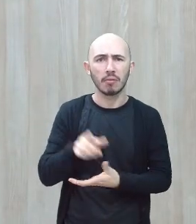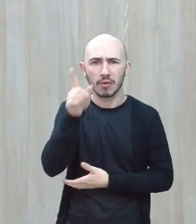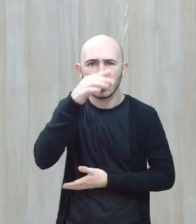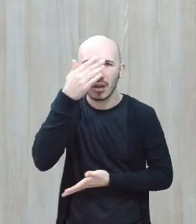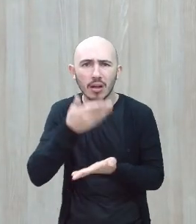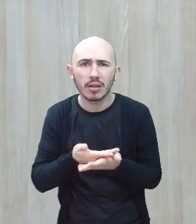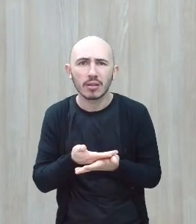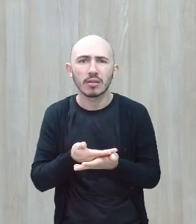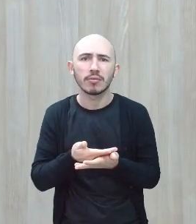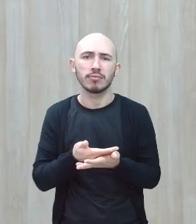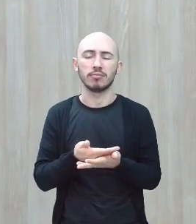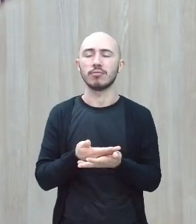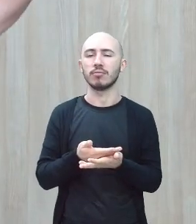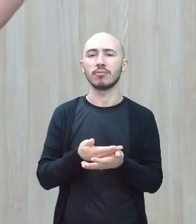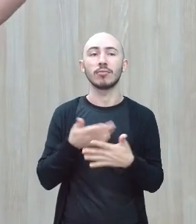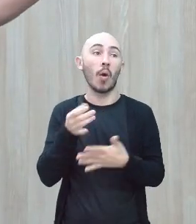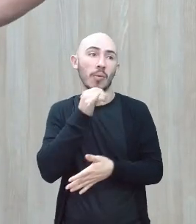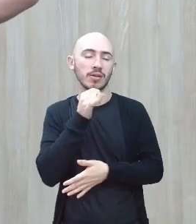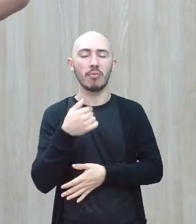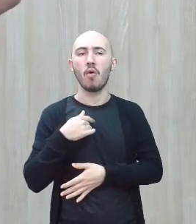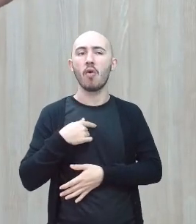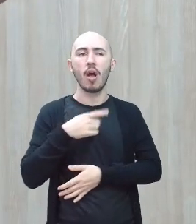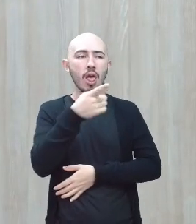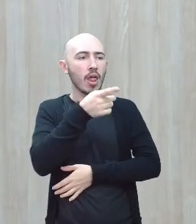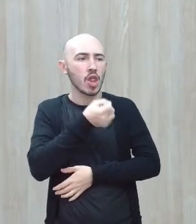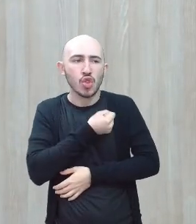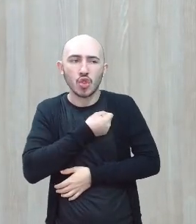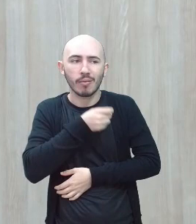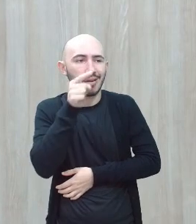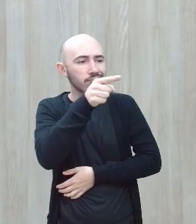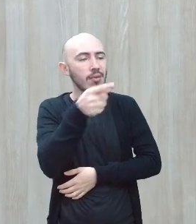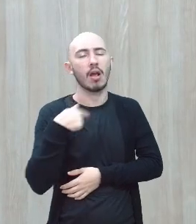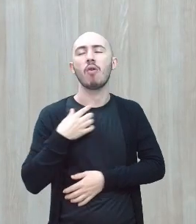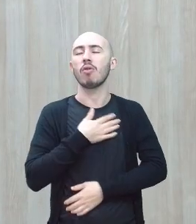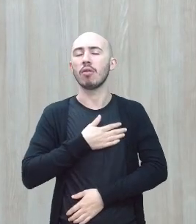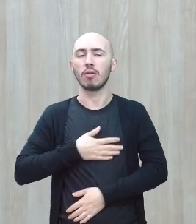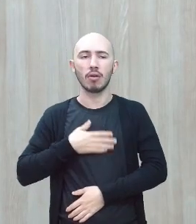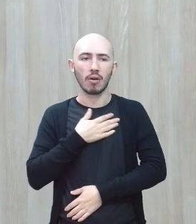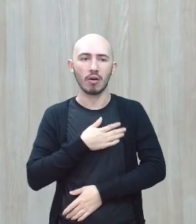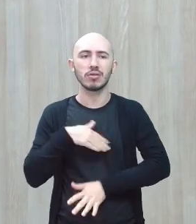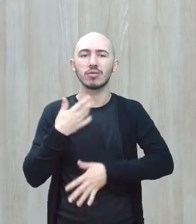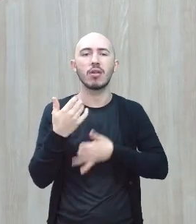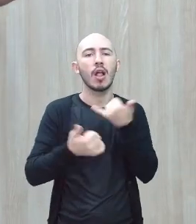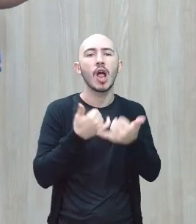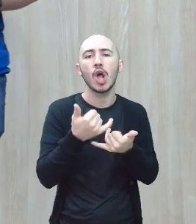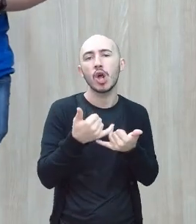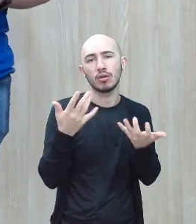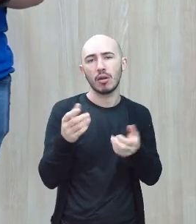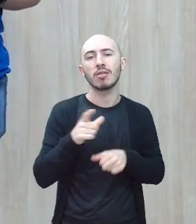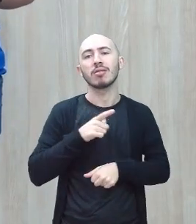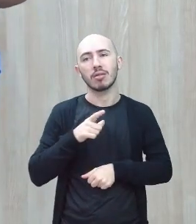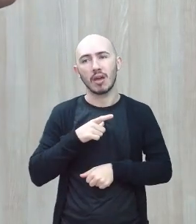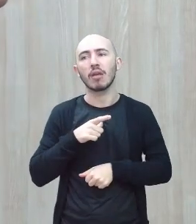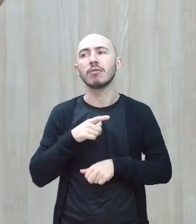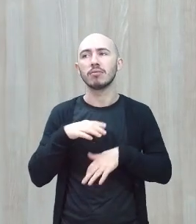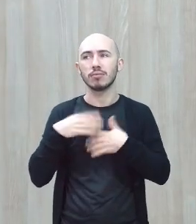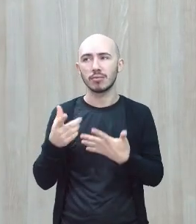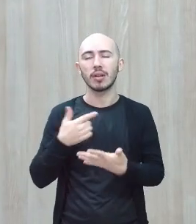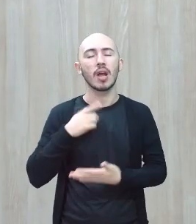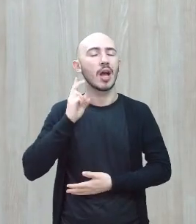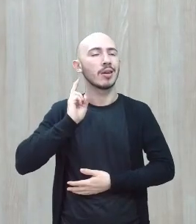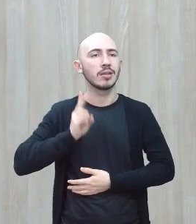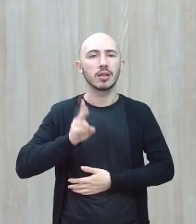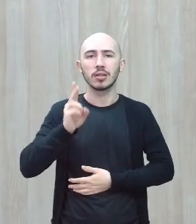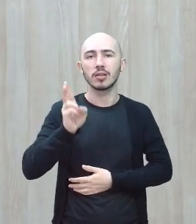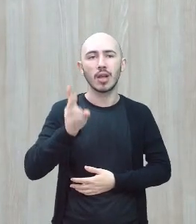Eu gosto daquele número ali. Se você vai... Tem gente que joga os jogos, né? Jogo do bicho e essas coisas por aí. Vai sempre a placa no mesmo carro, sempre aquela